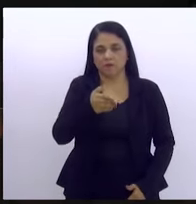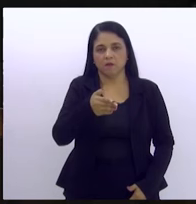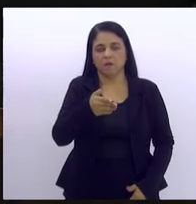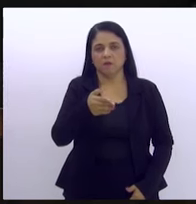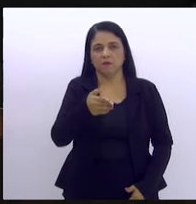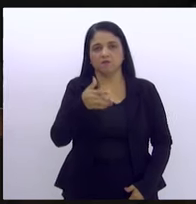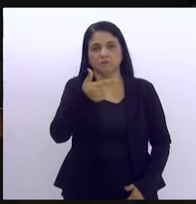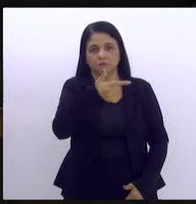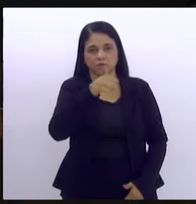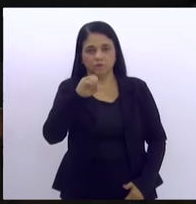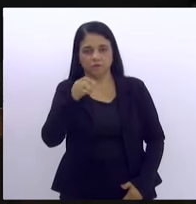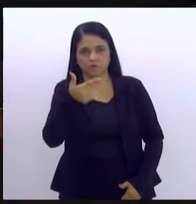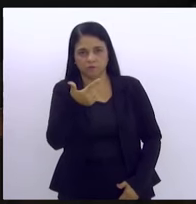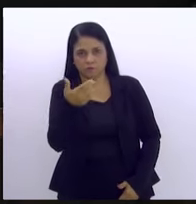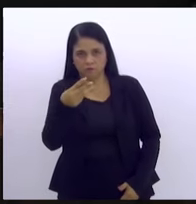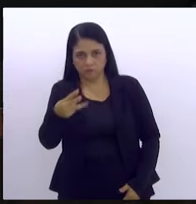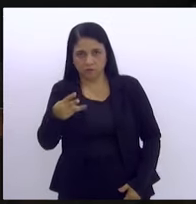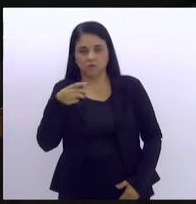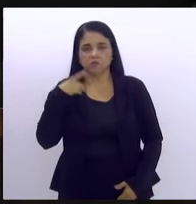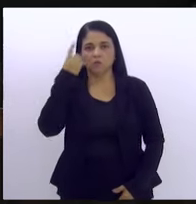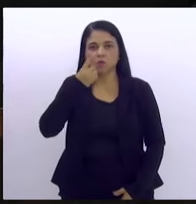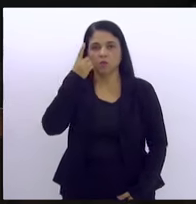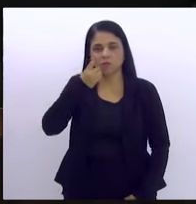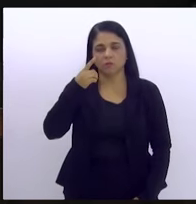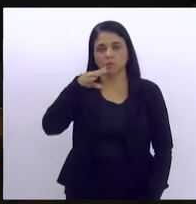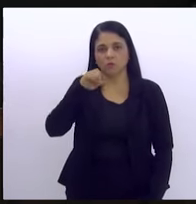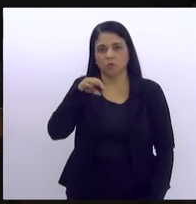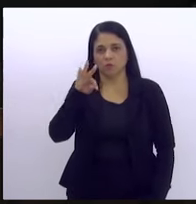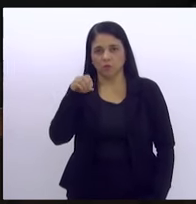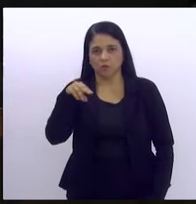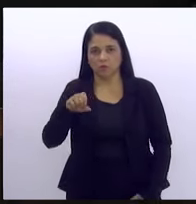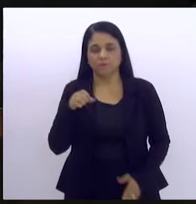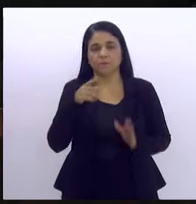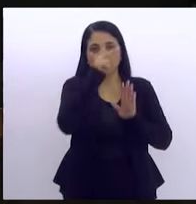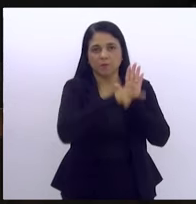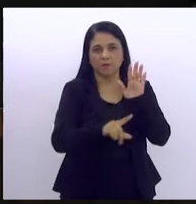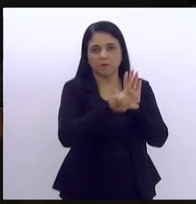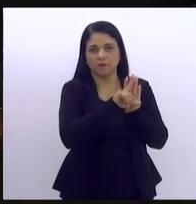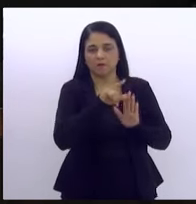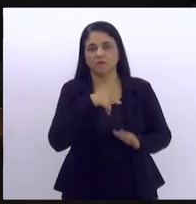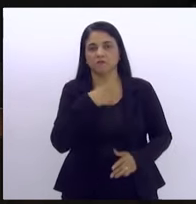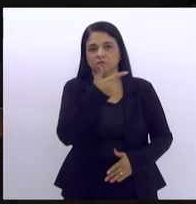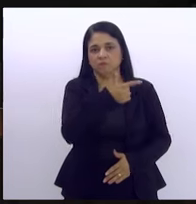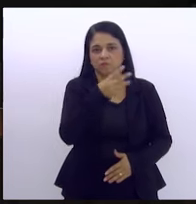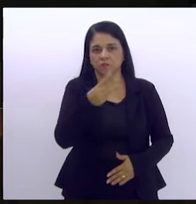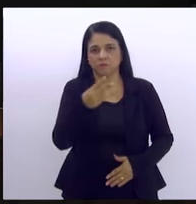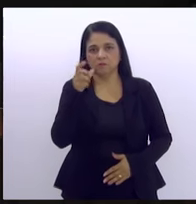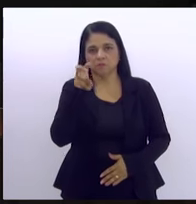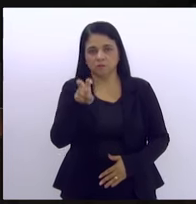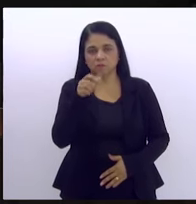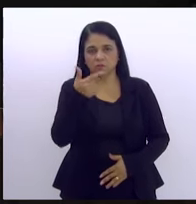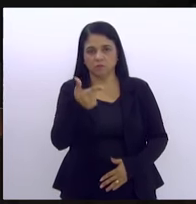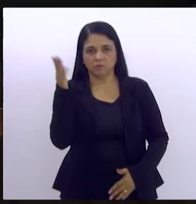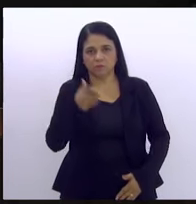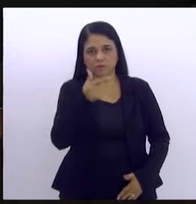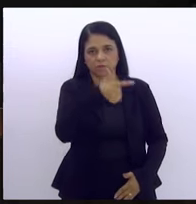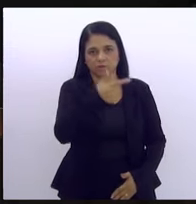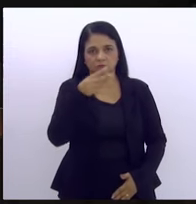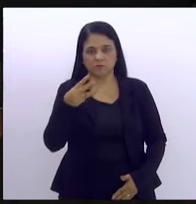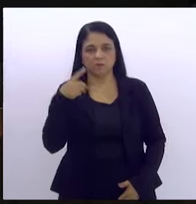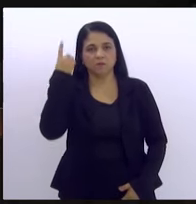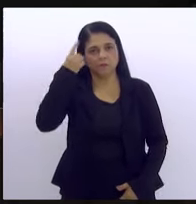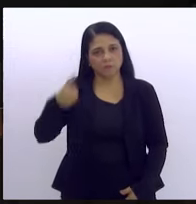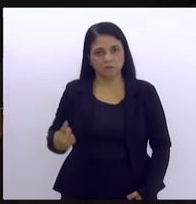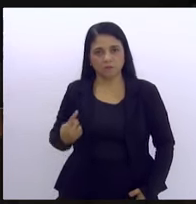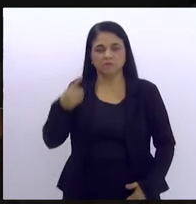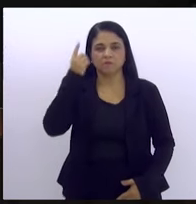1716, de 23, do deputado Antônio de Paula Pai. Projeto de lei 2352, de 23, do deputado Dani